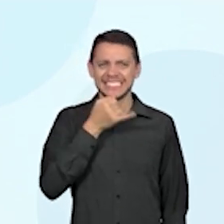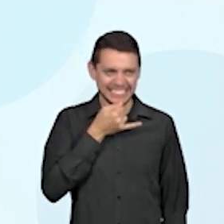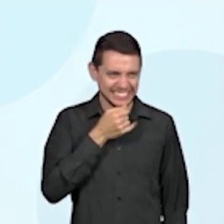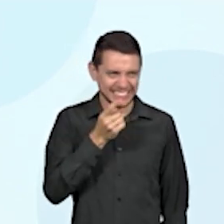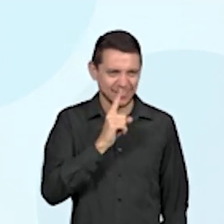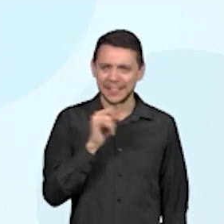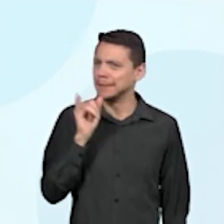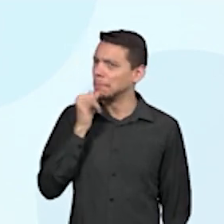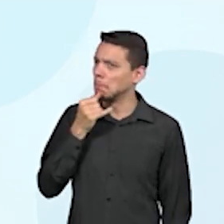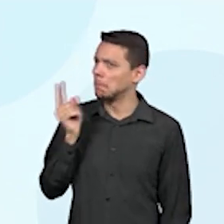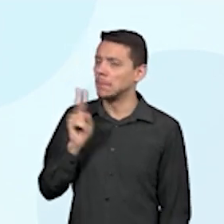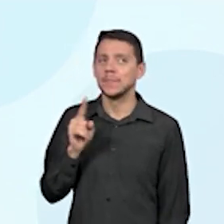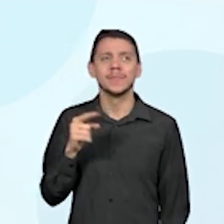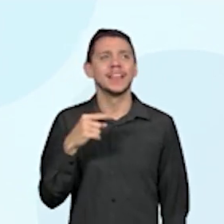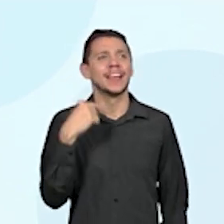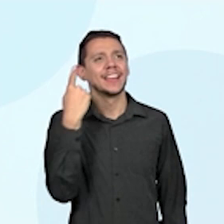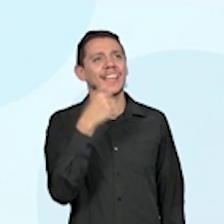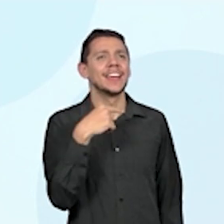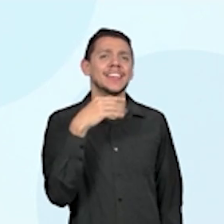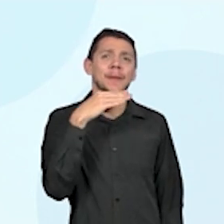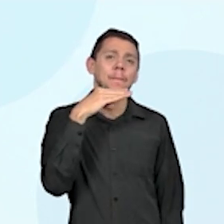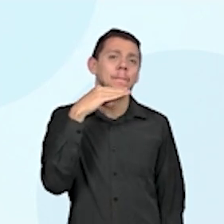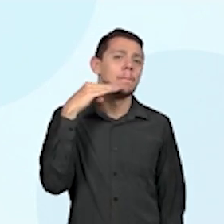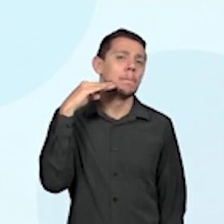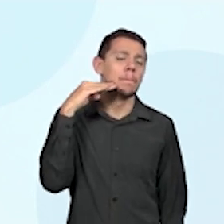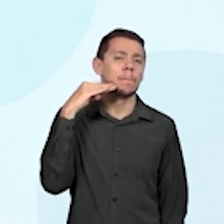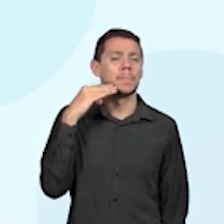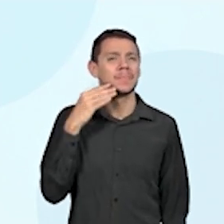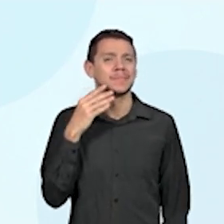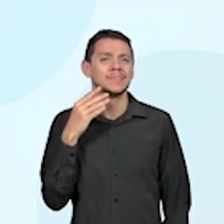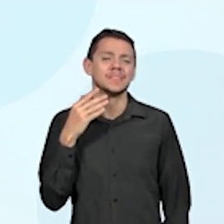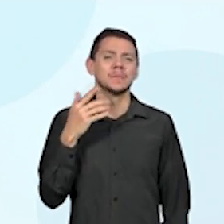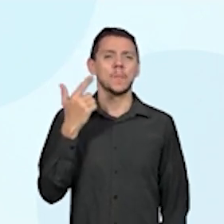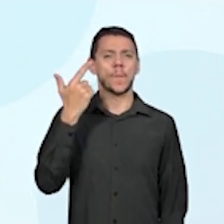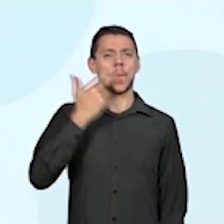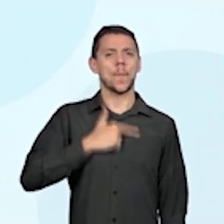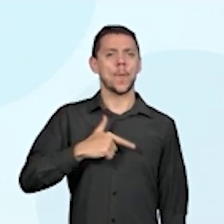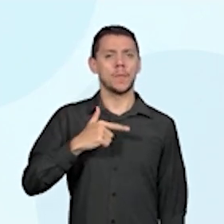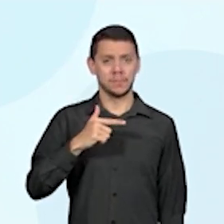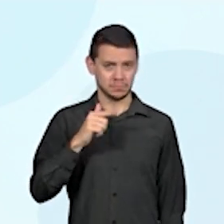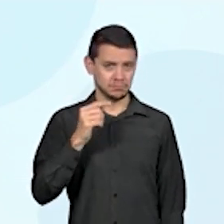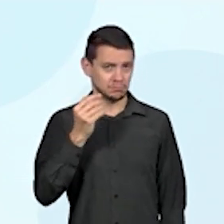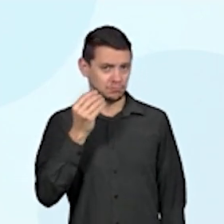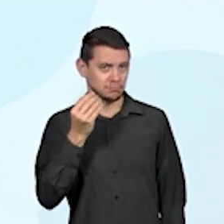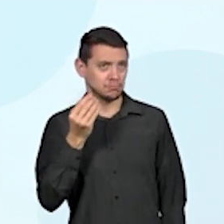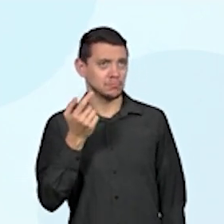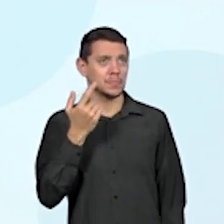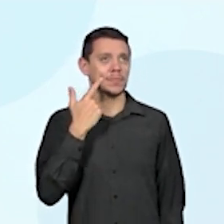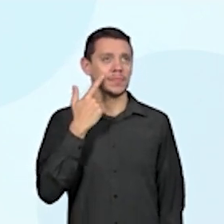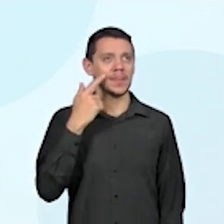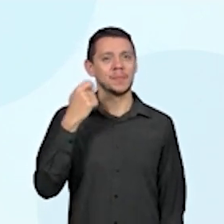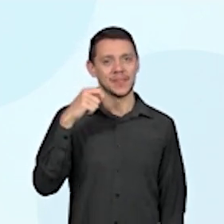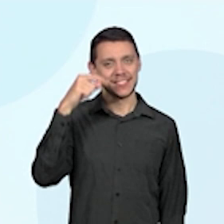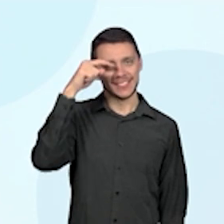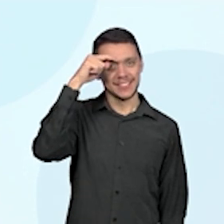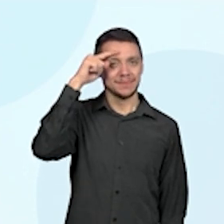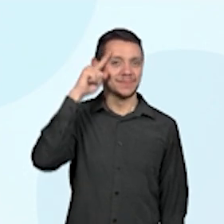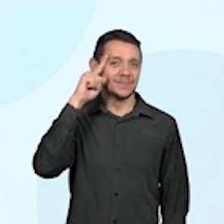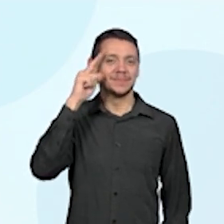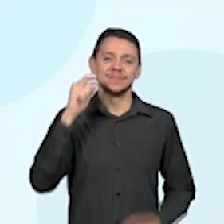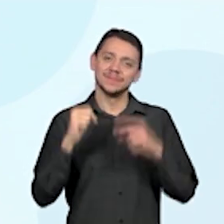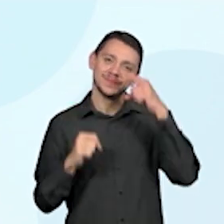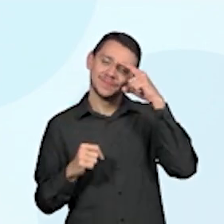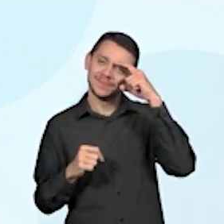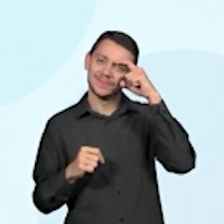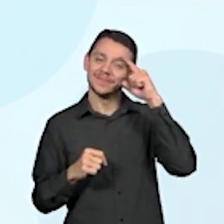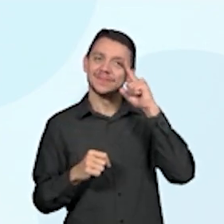meio neutra assim? Acho legal. Meio neutra. E vamos colocar a sobrancelha no lugar.